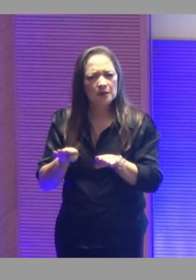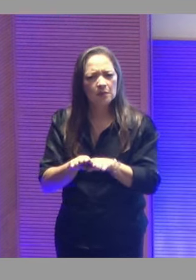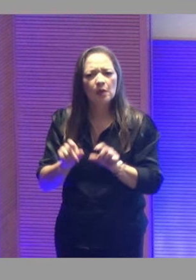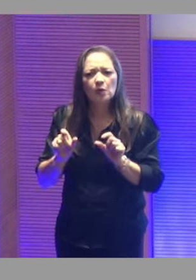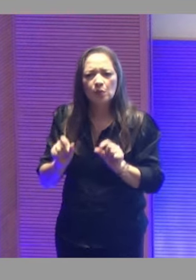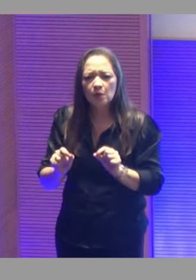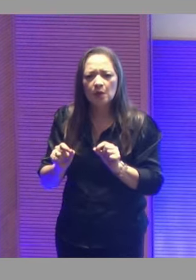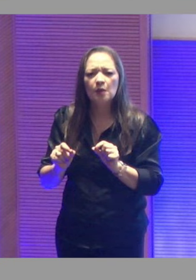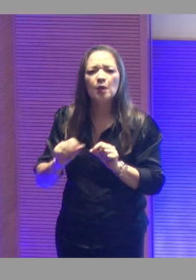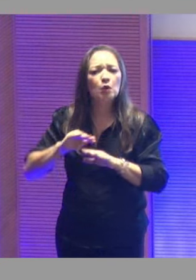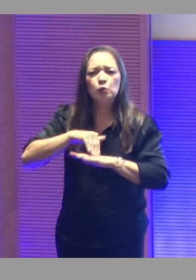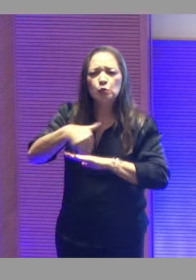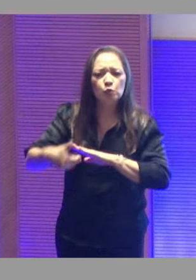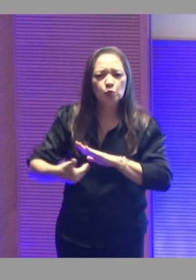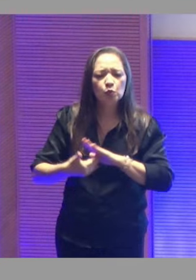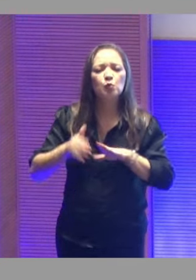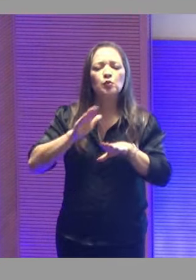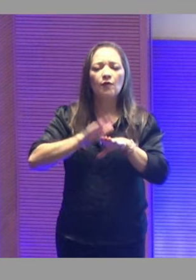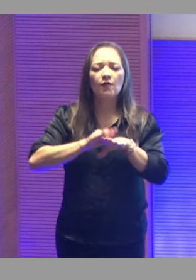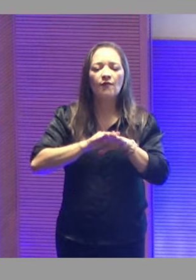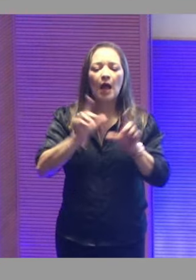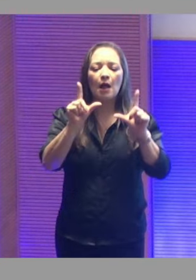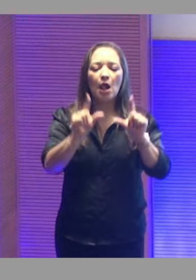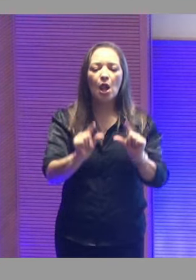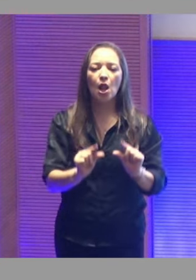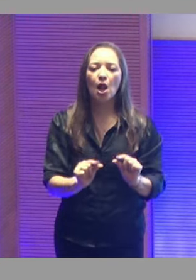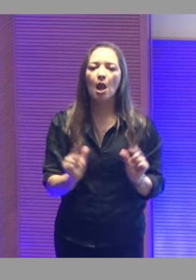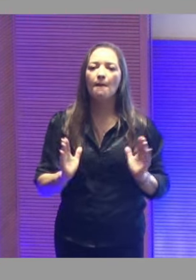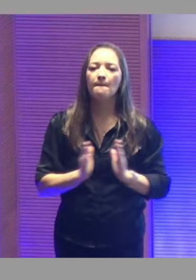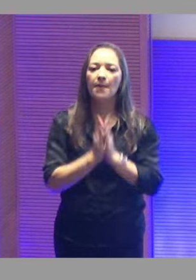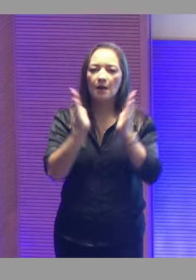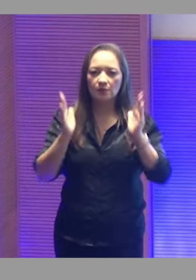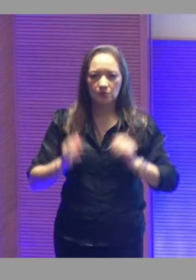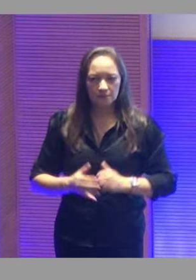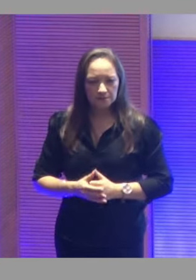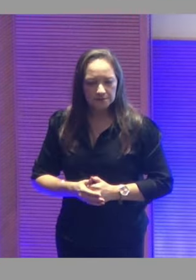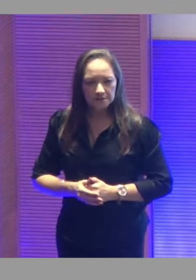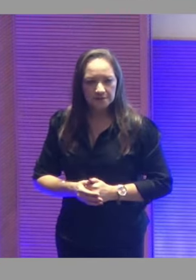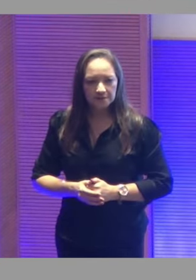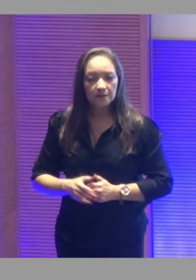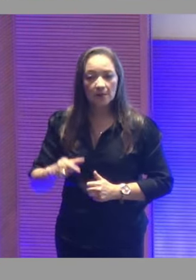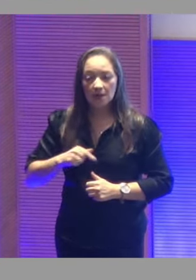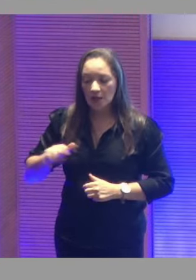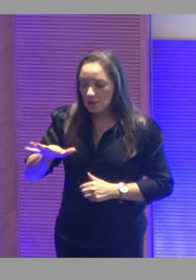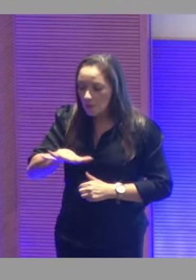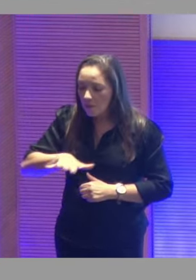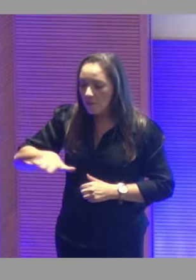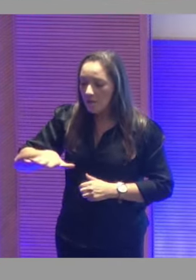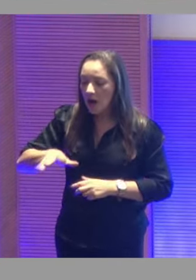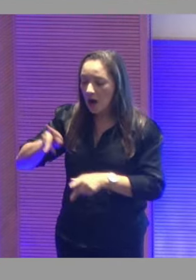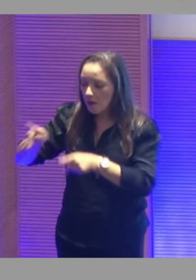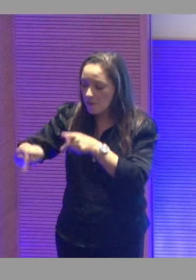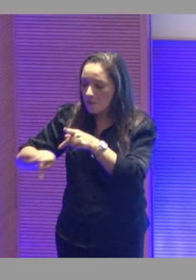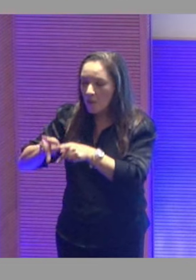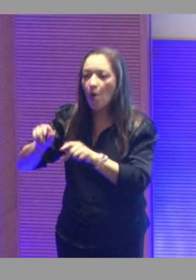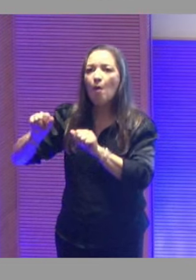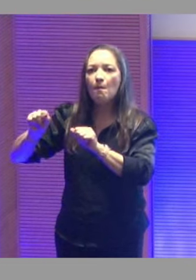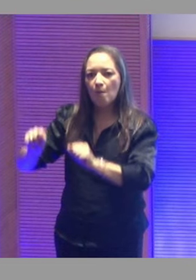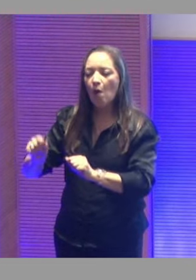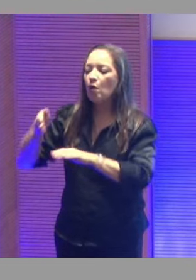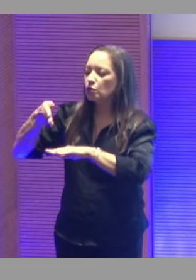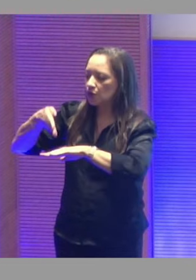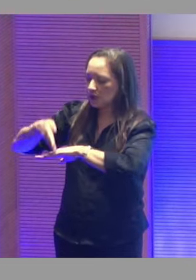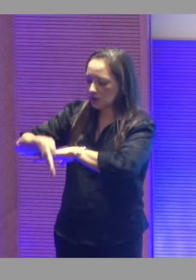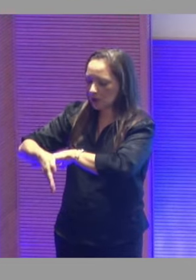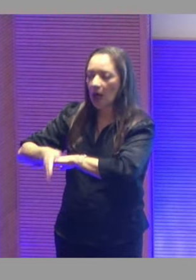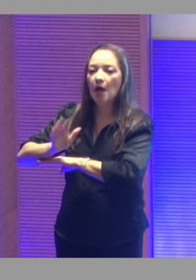fazendo para mitigar para reduzir o impacto a gente tem ali o uma área pública que pode ser acessada Como eu disse